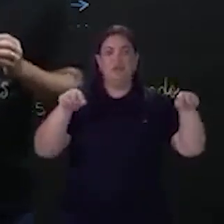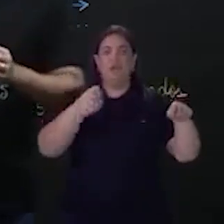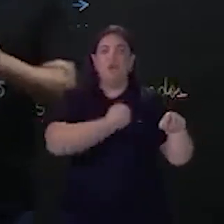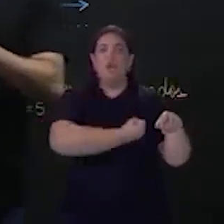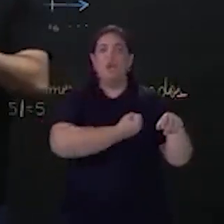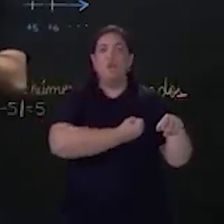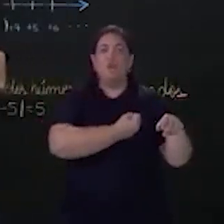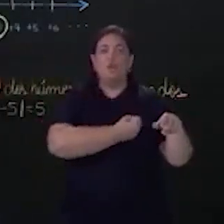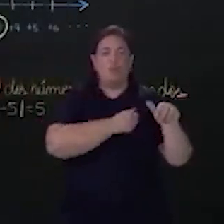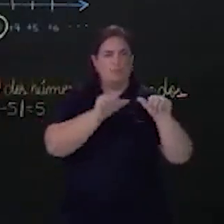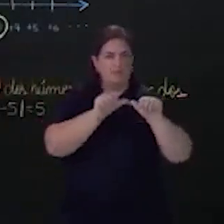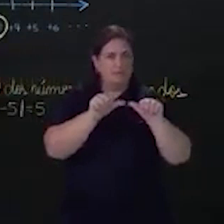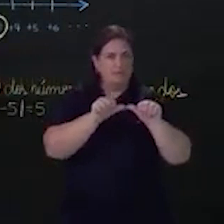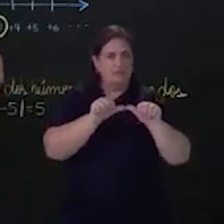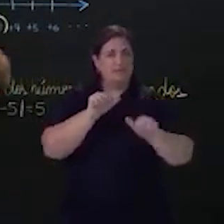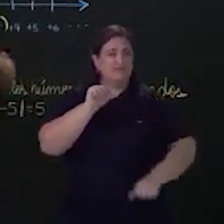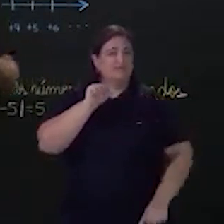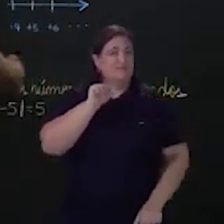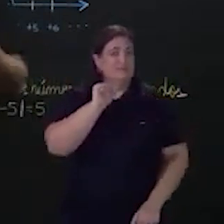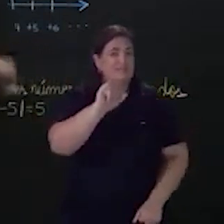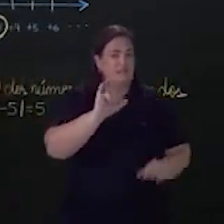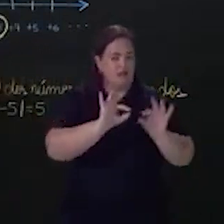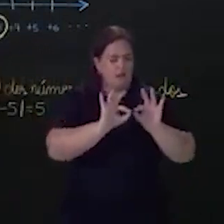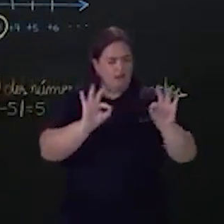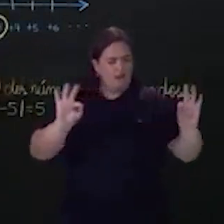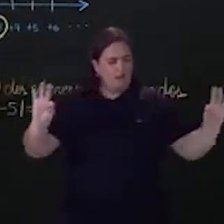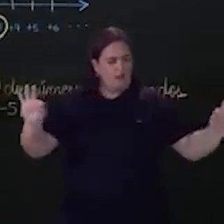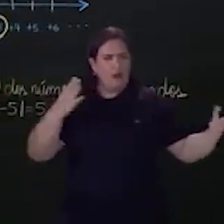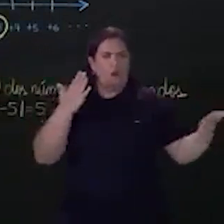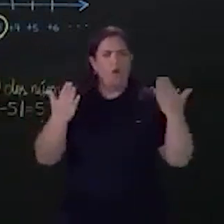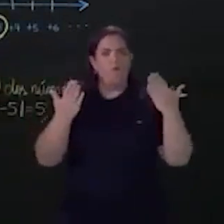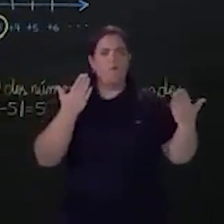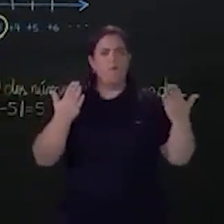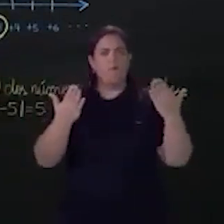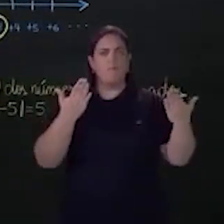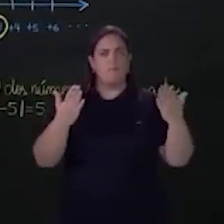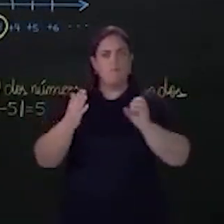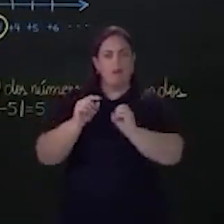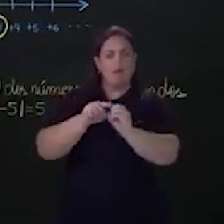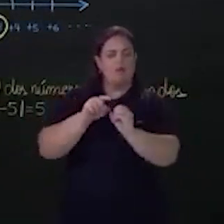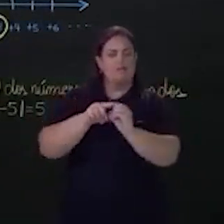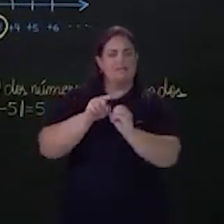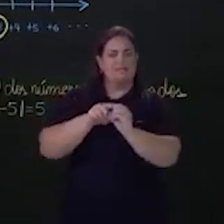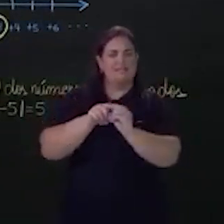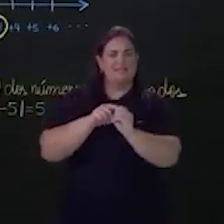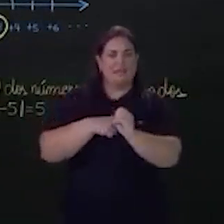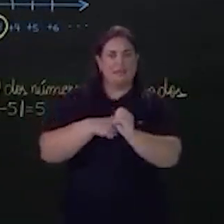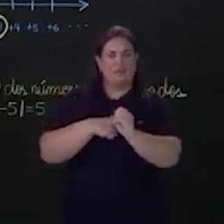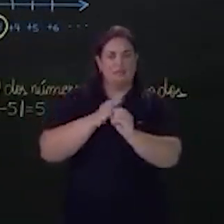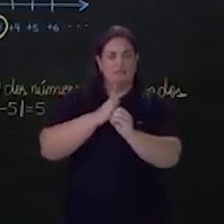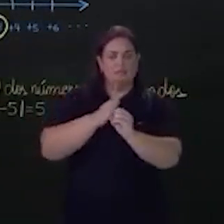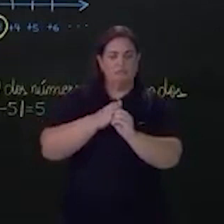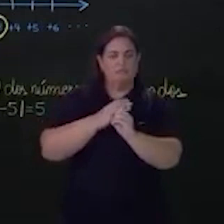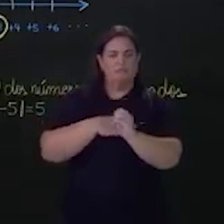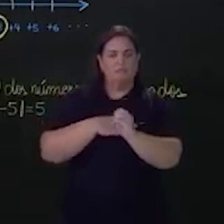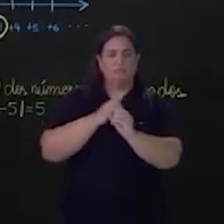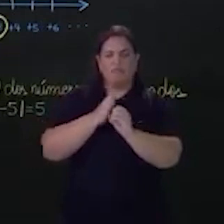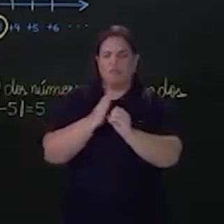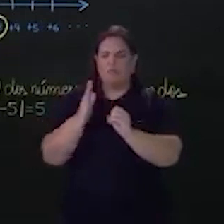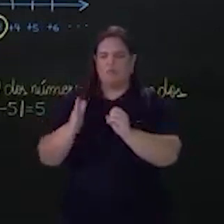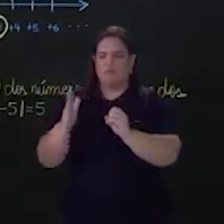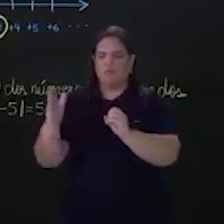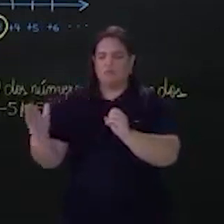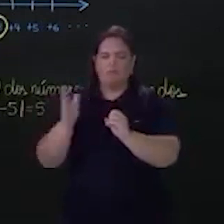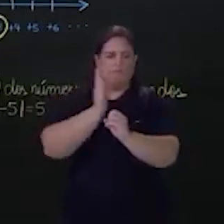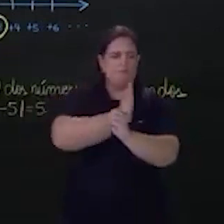simétricos quando a comparação na reta real em relação à origem, tá? A distância entre esses